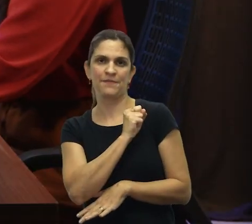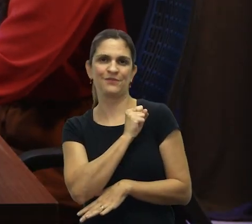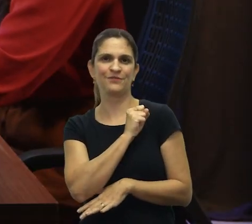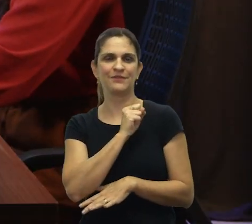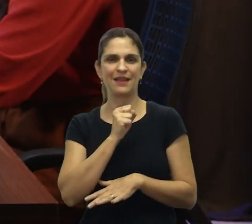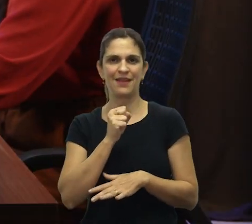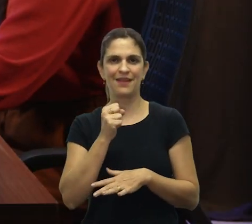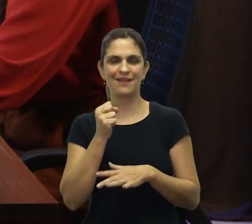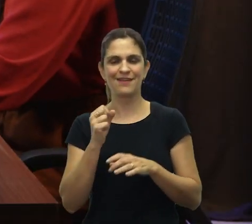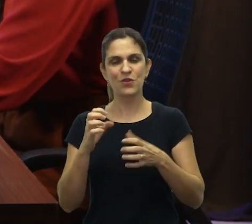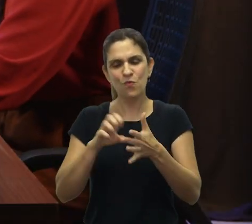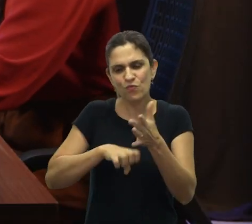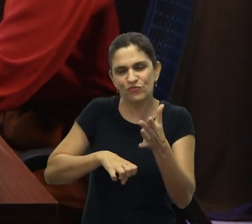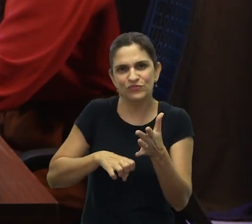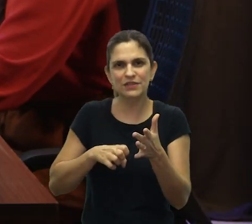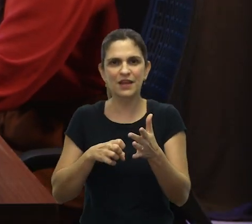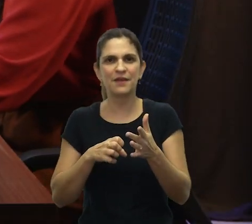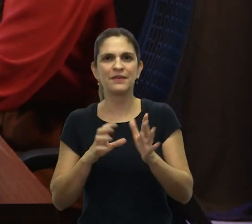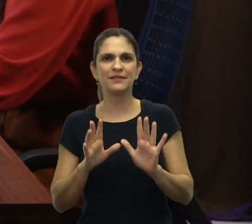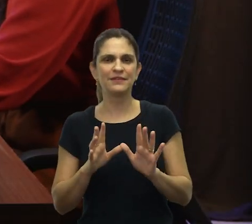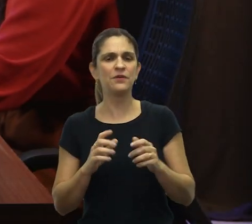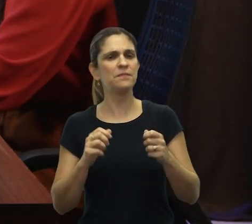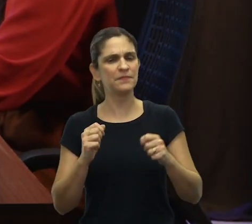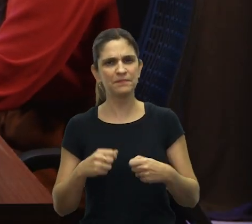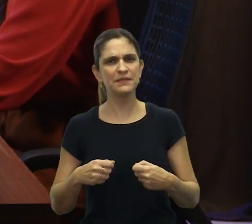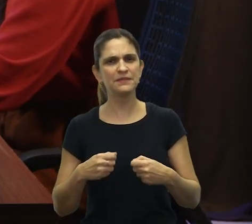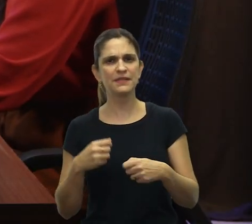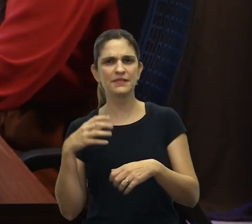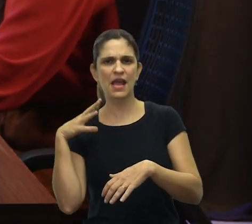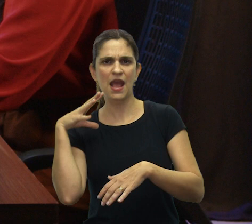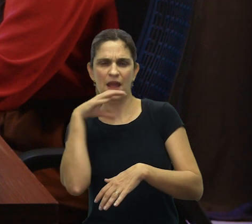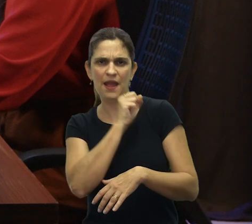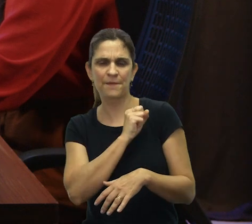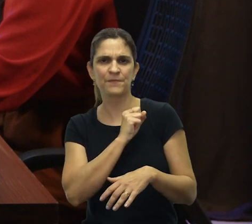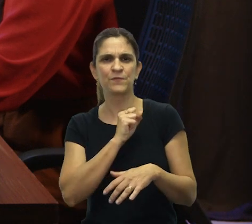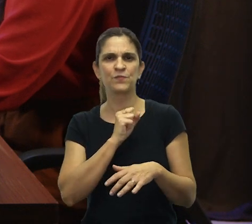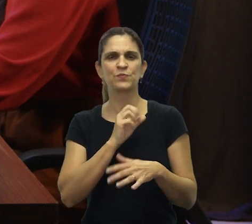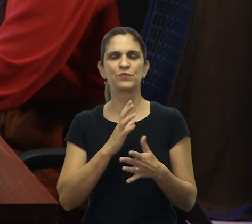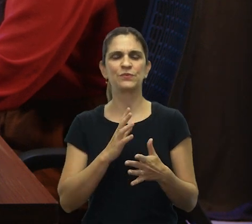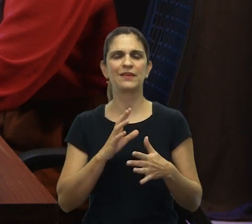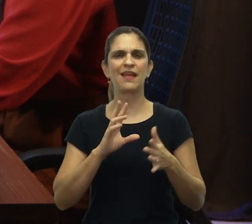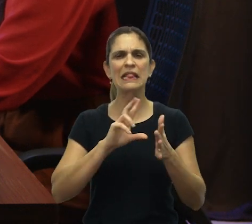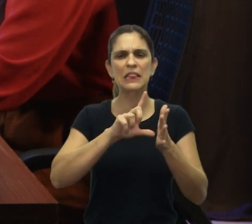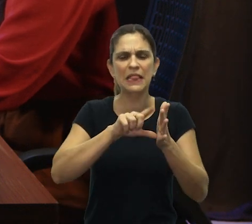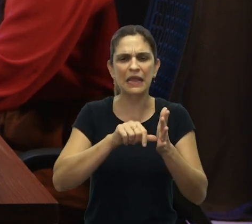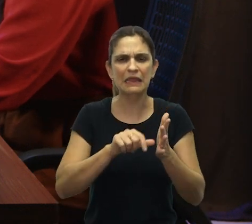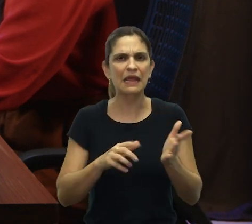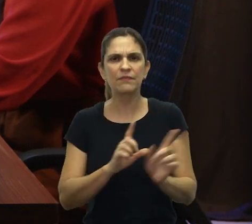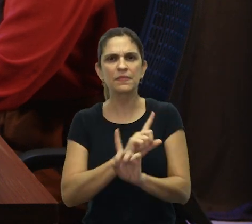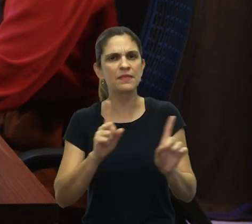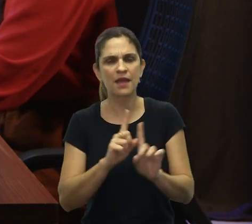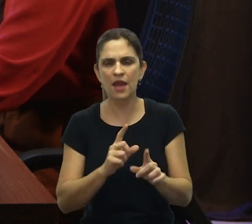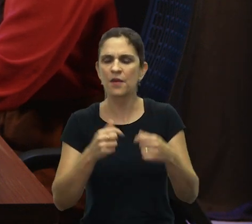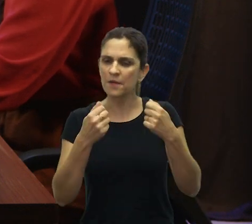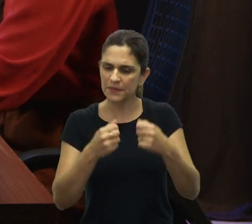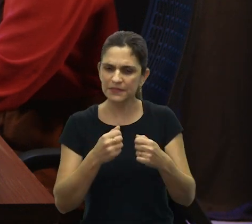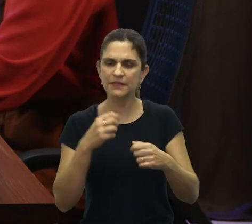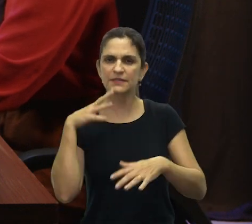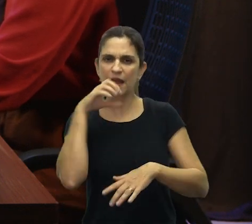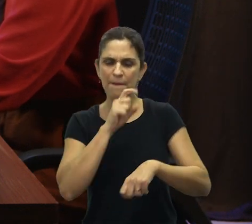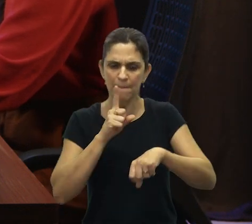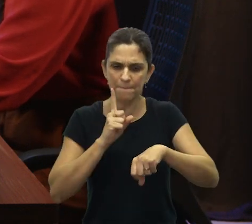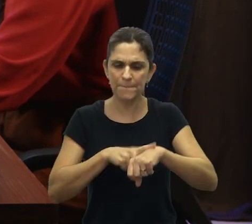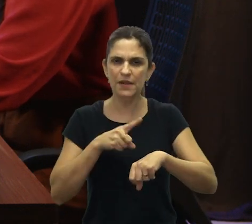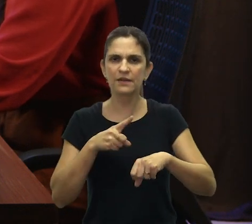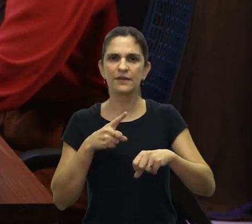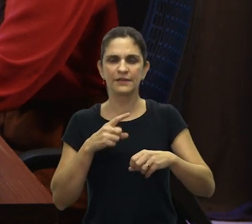prazo exame ali necessário. E se precisar fazer a biópsia para fazer o diagnóstico de câncer gástrico, depois a colonoscopia para fazer o diagnóstico